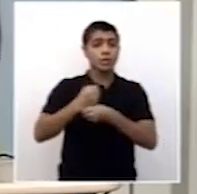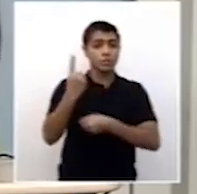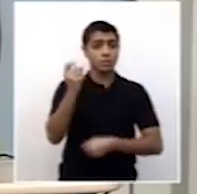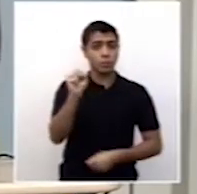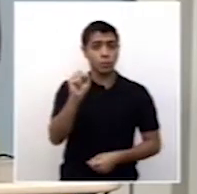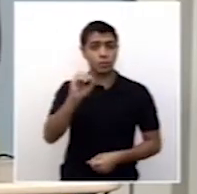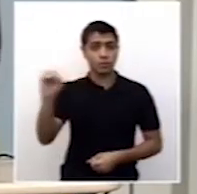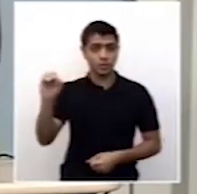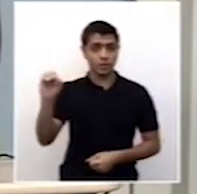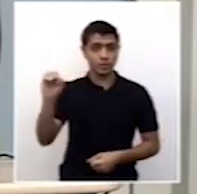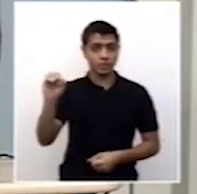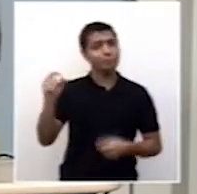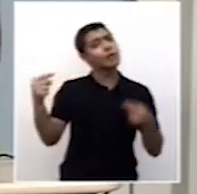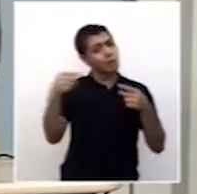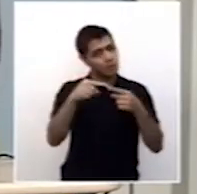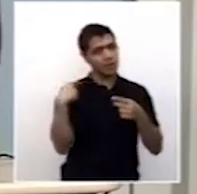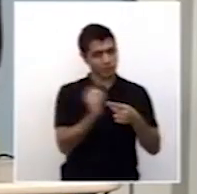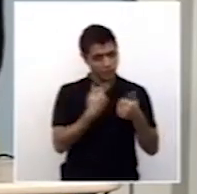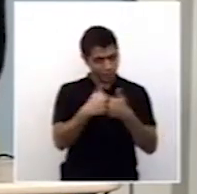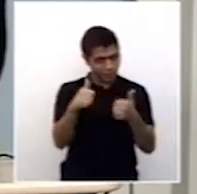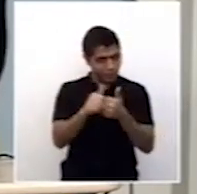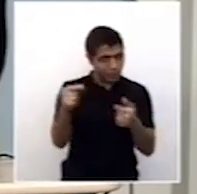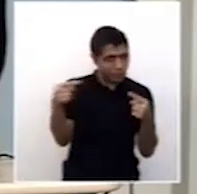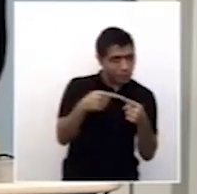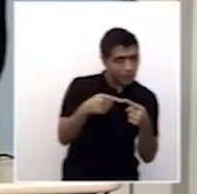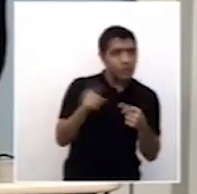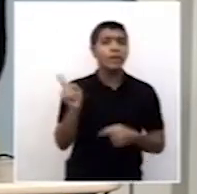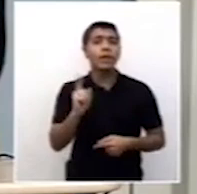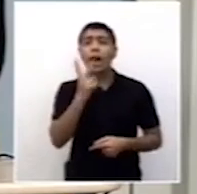realidade do transporte público?